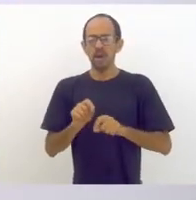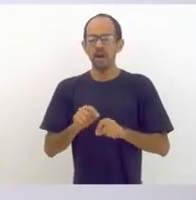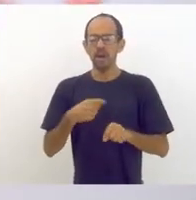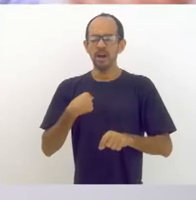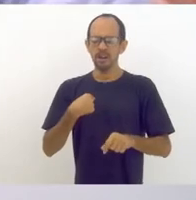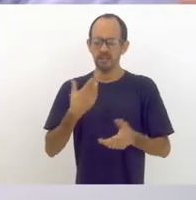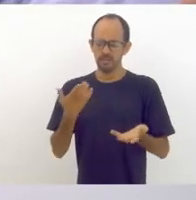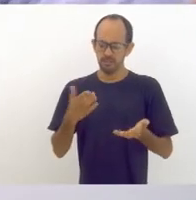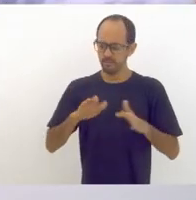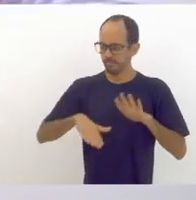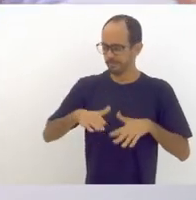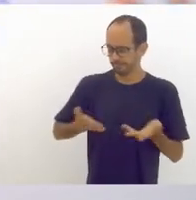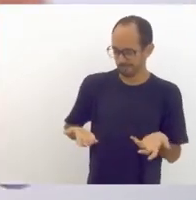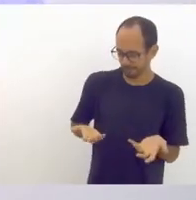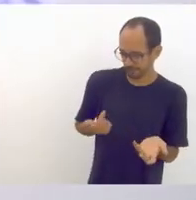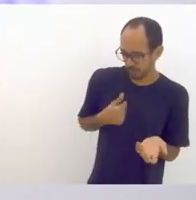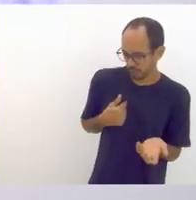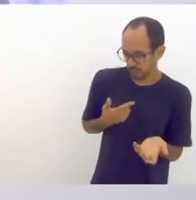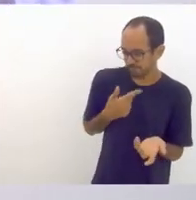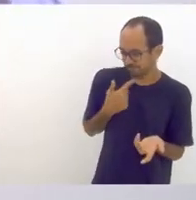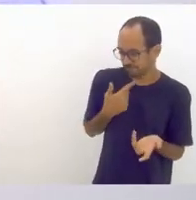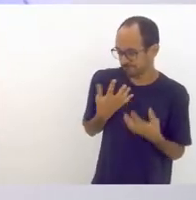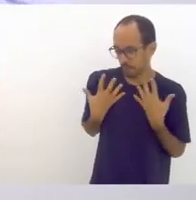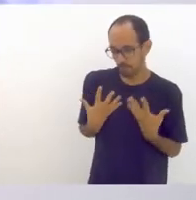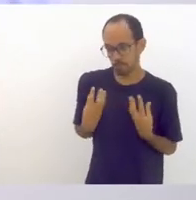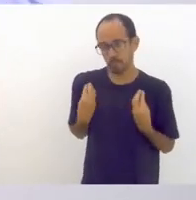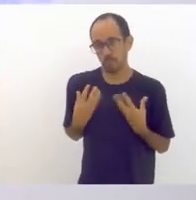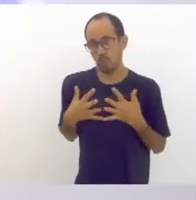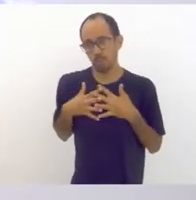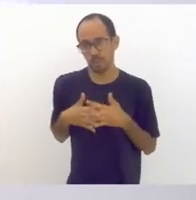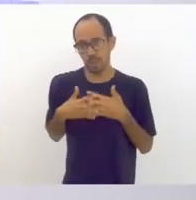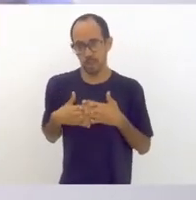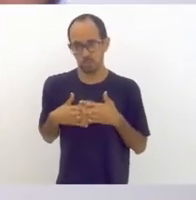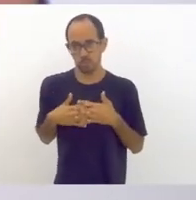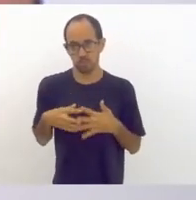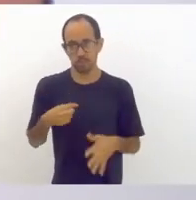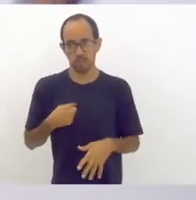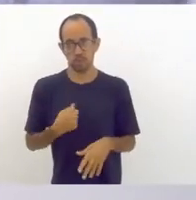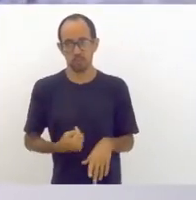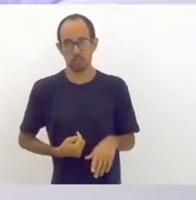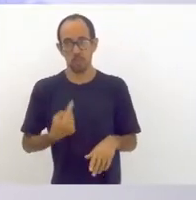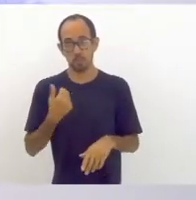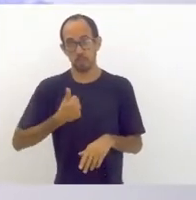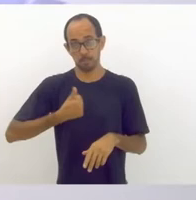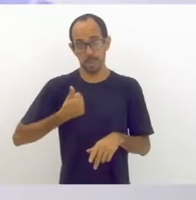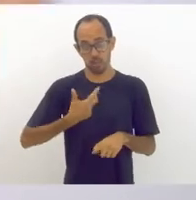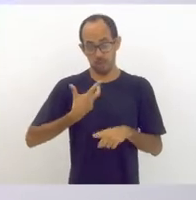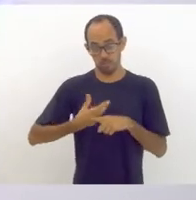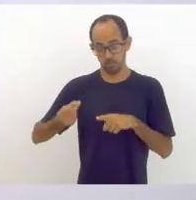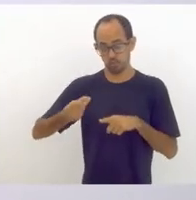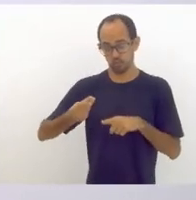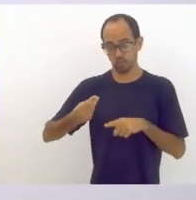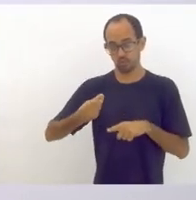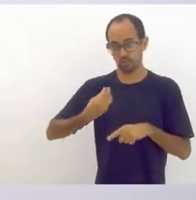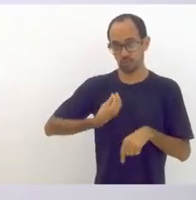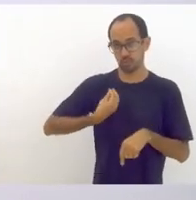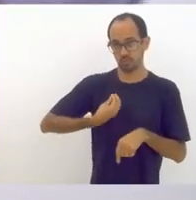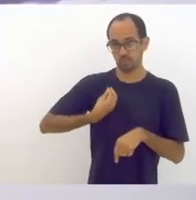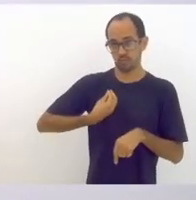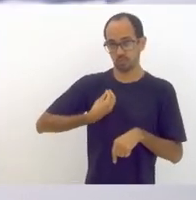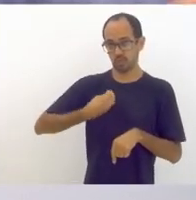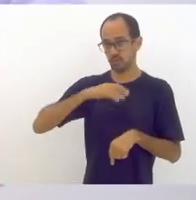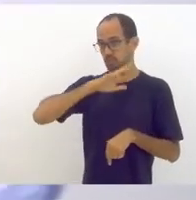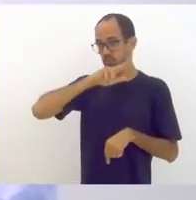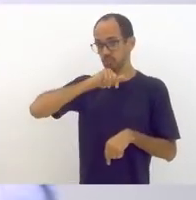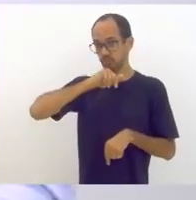suspeito aqui, porque foi o primeiro refúgio da vida silvestre implantado no estado do Rio de Janeiro, foi esse. Numa gestão que eu era secretário, está